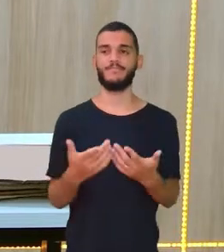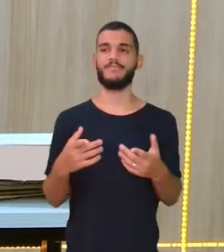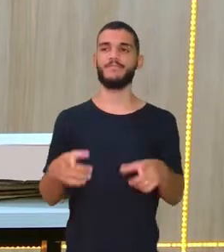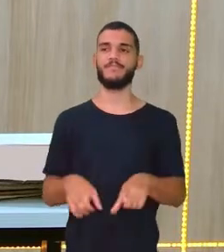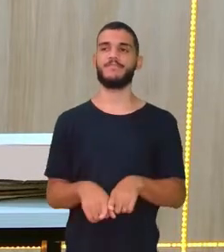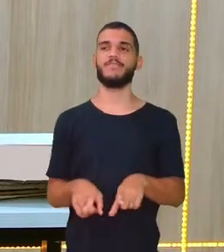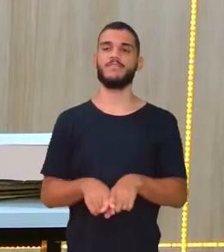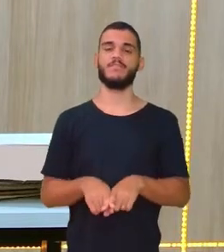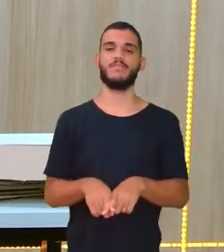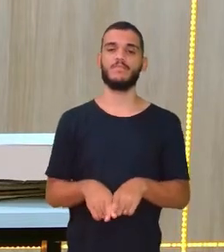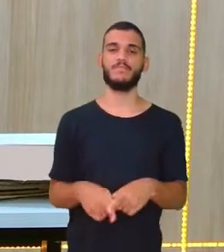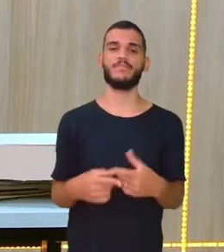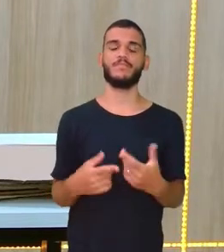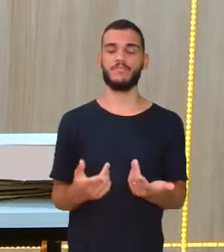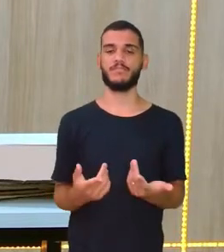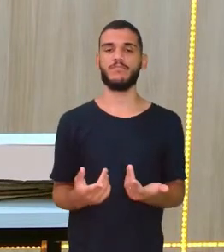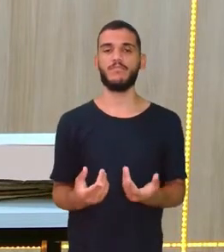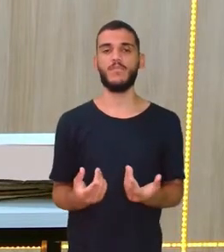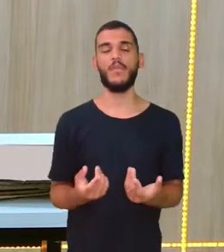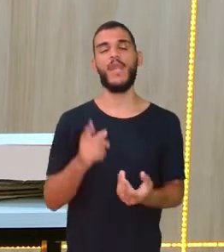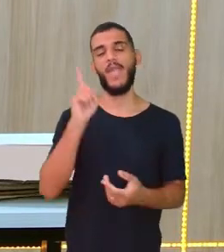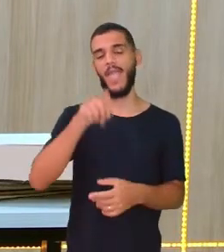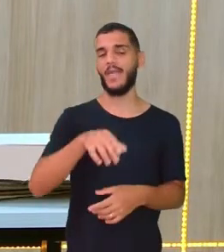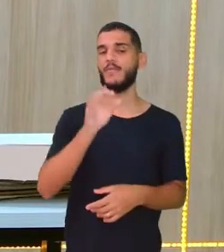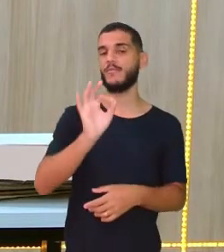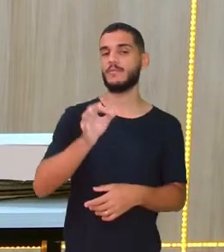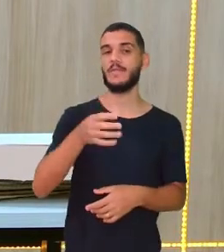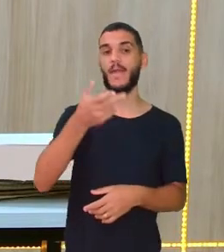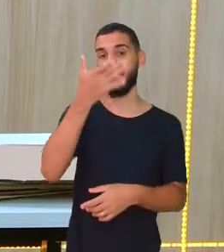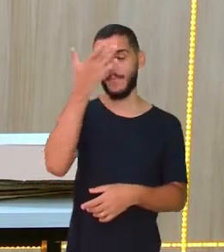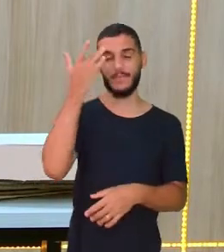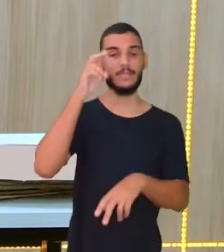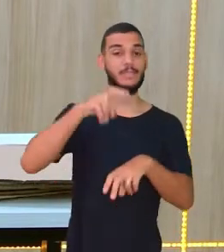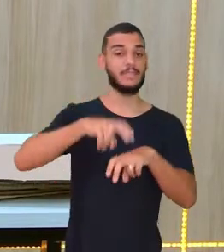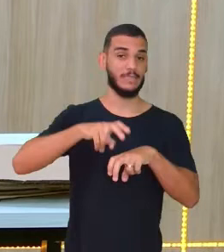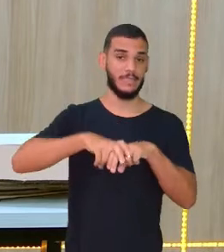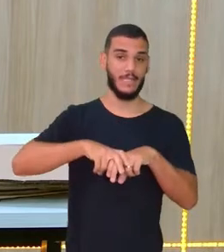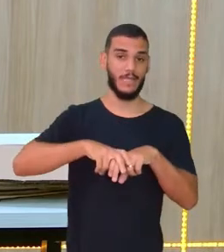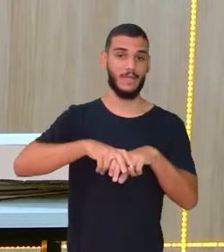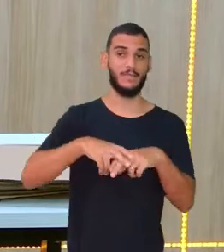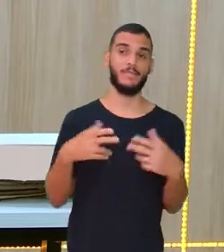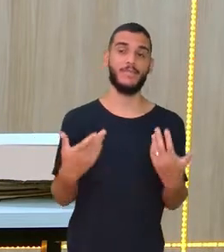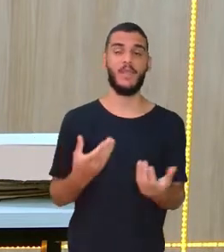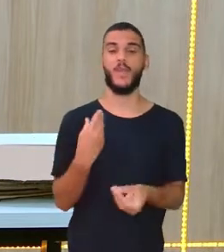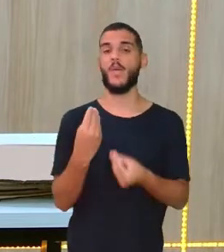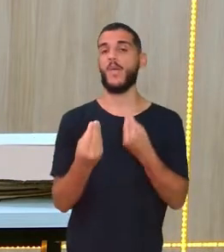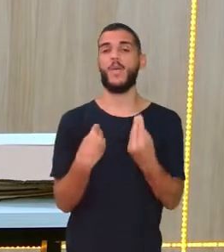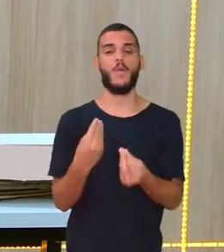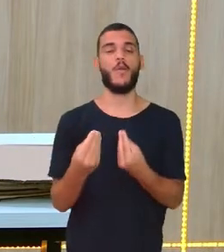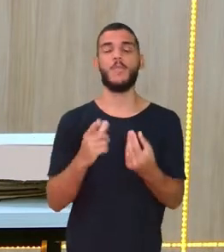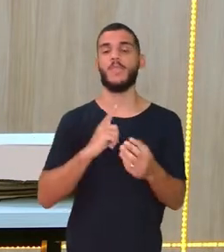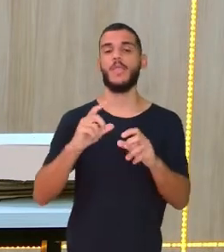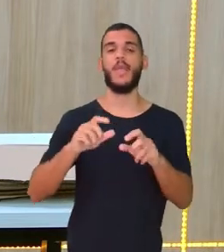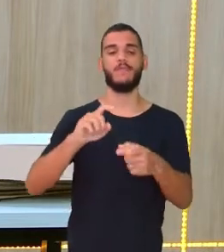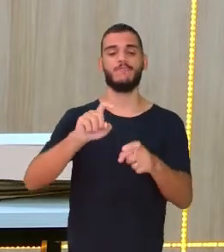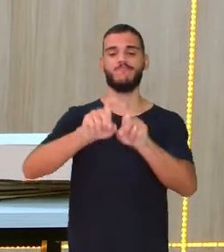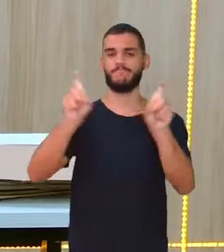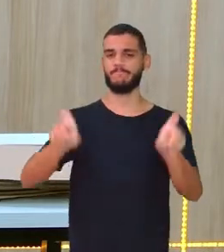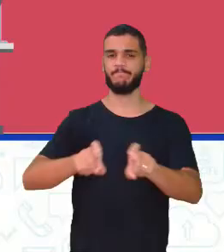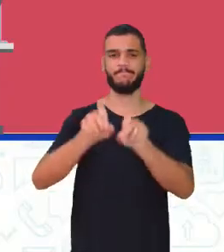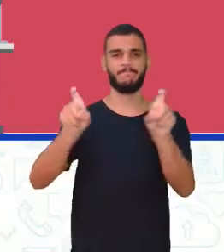aqui, a questão do ideal, né? Não estar sentado, se por acaso eu estou diante de um computador,